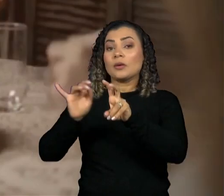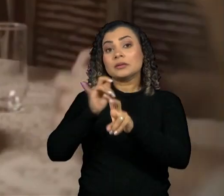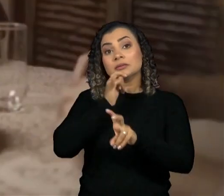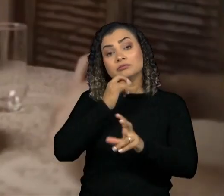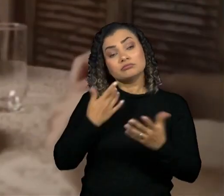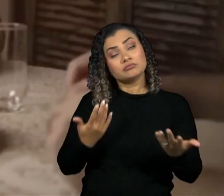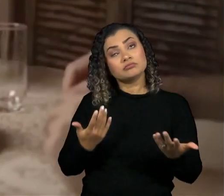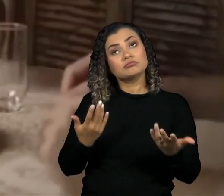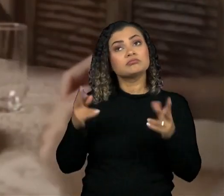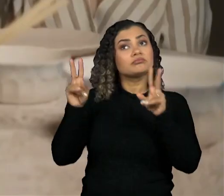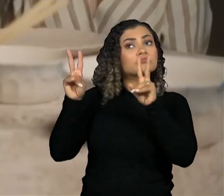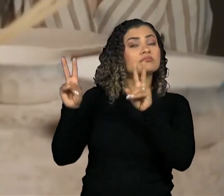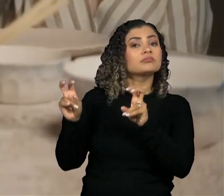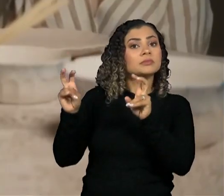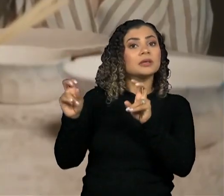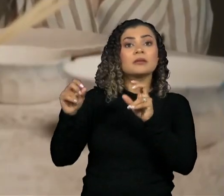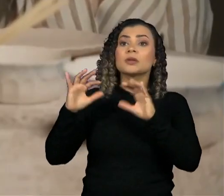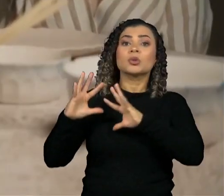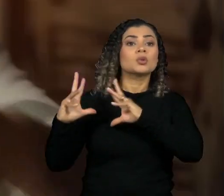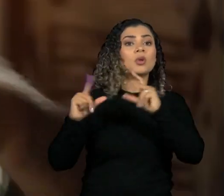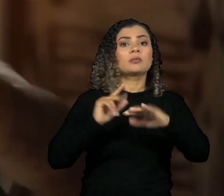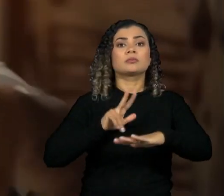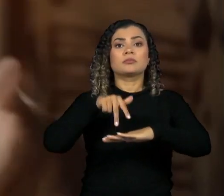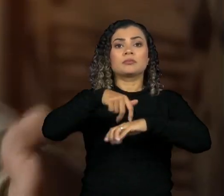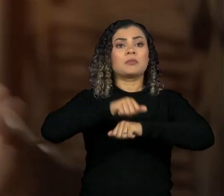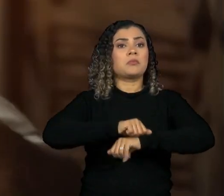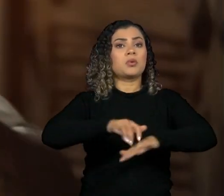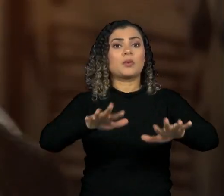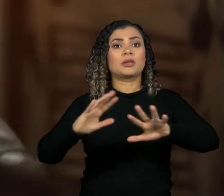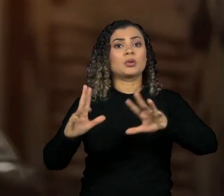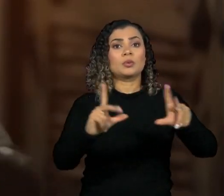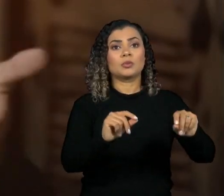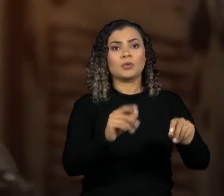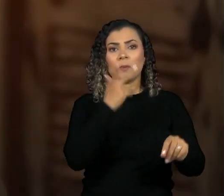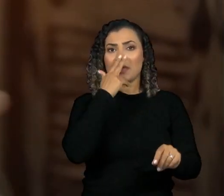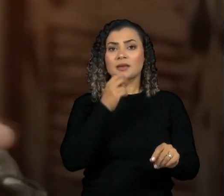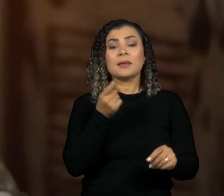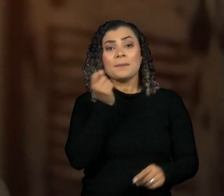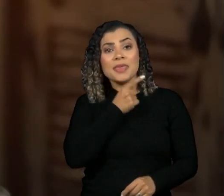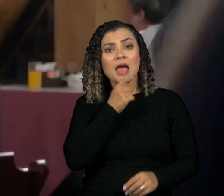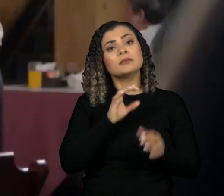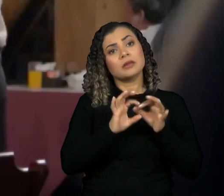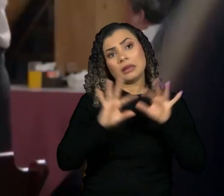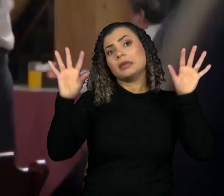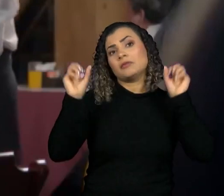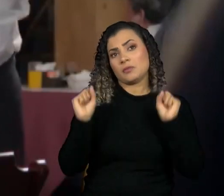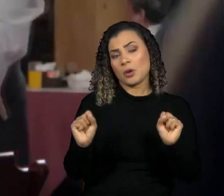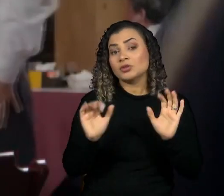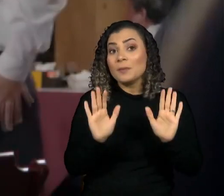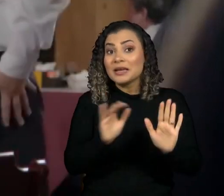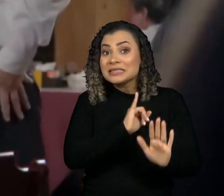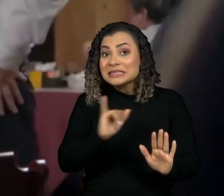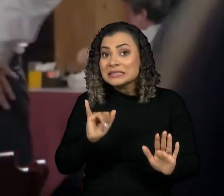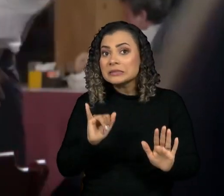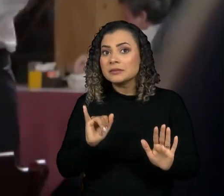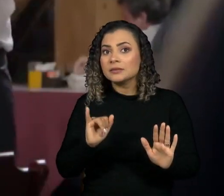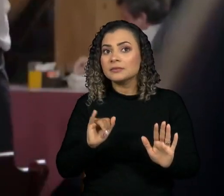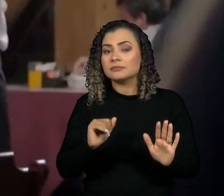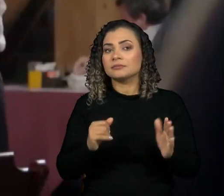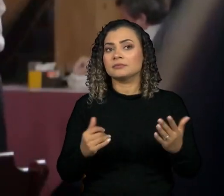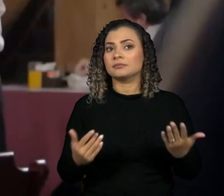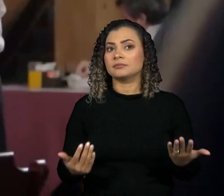quem fala pra todo mundo também não fala pra ninguém. E na piada você pode falar o que você quiser. Agora, se você cometer um crime, meu irmão, não fique